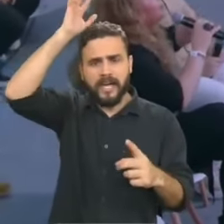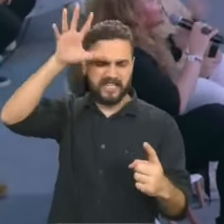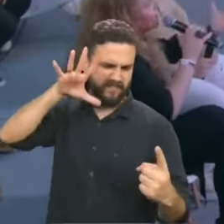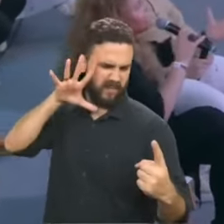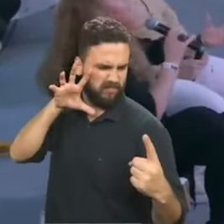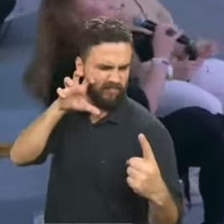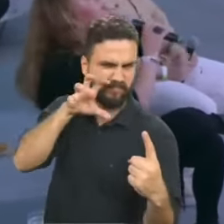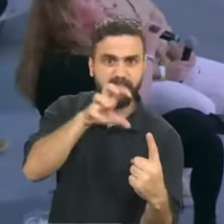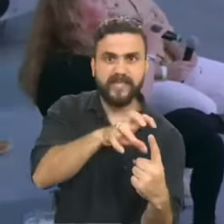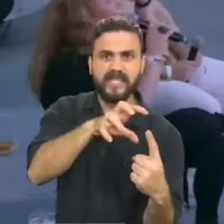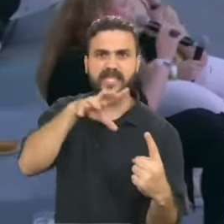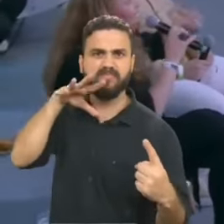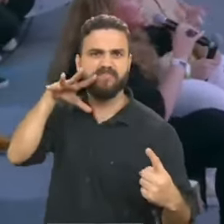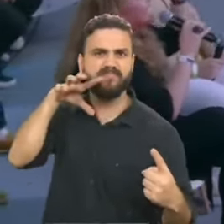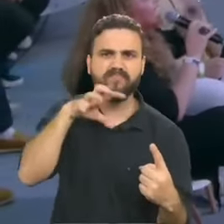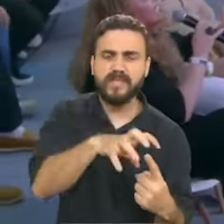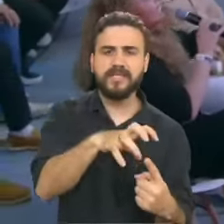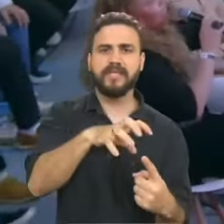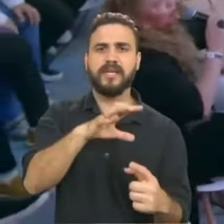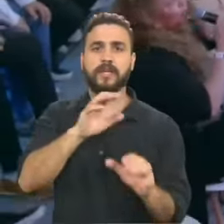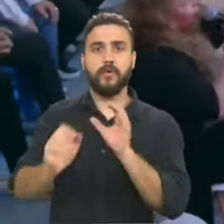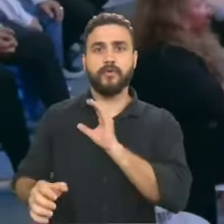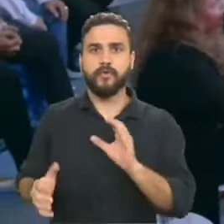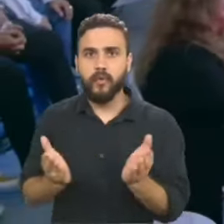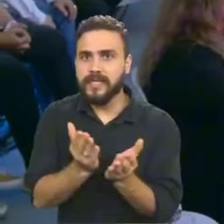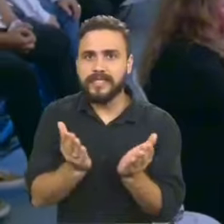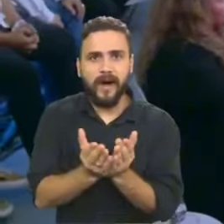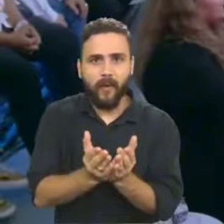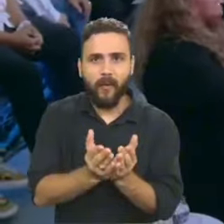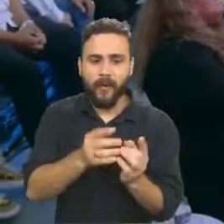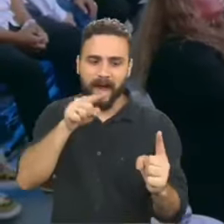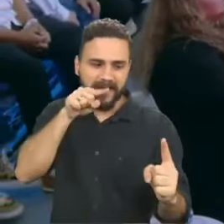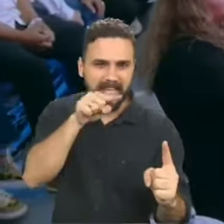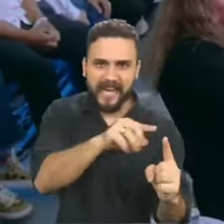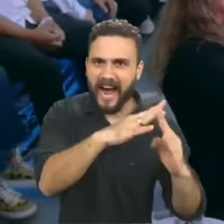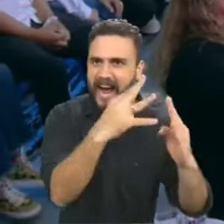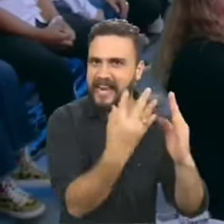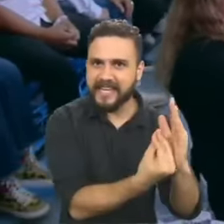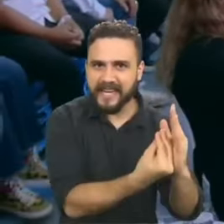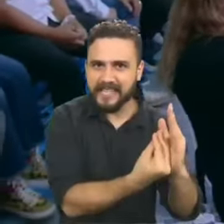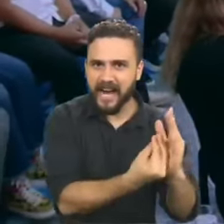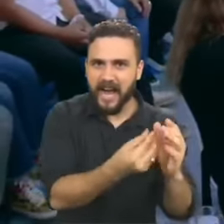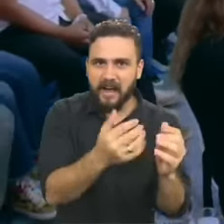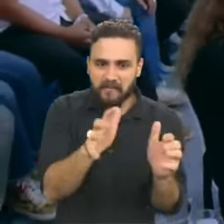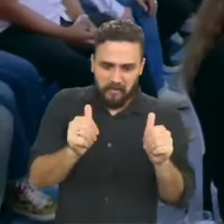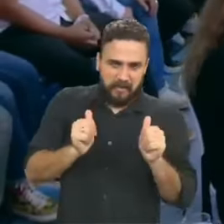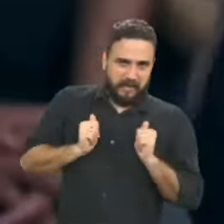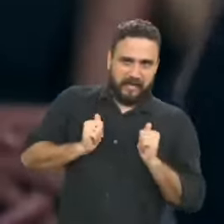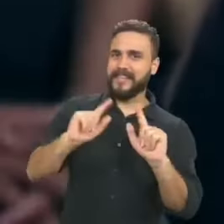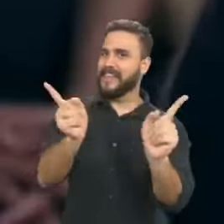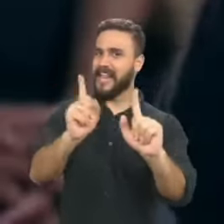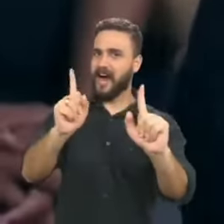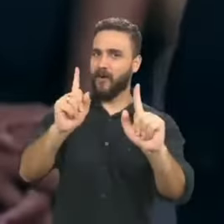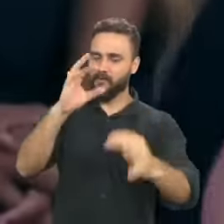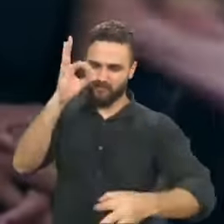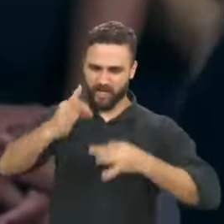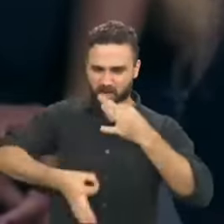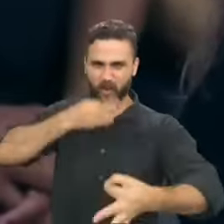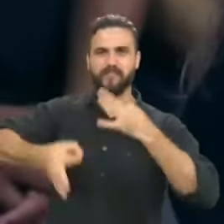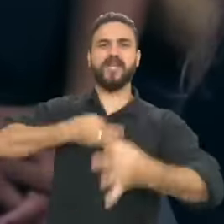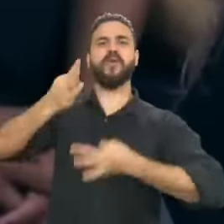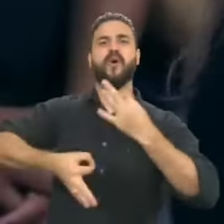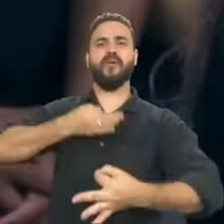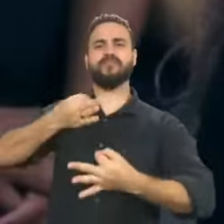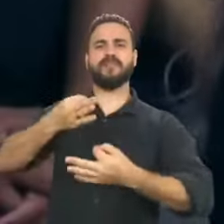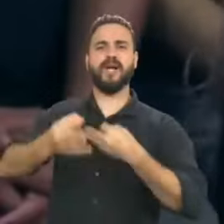quer me matar, me mata. Você tem que ir. Eu sou uma das vozes lá na Itália contra tudo isso. E eu tô sempre